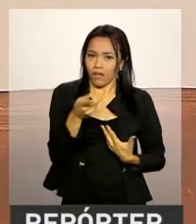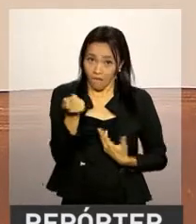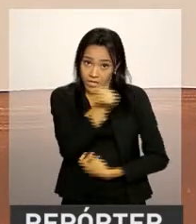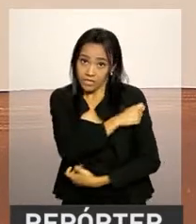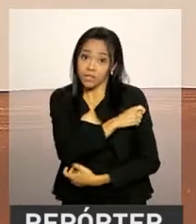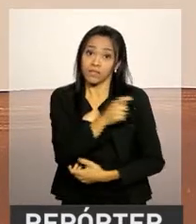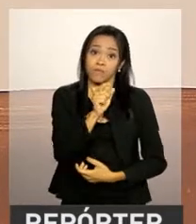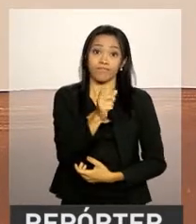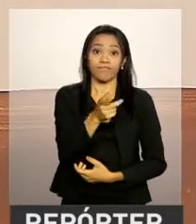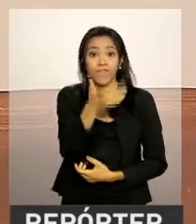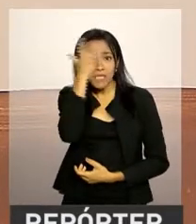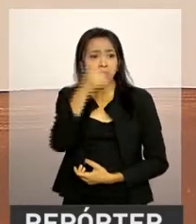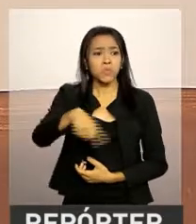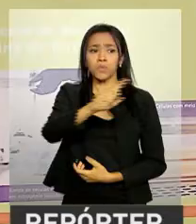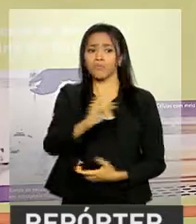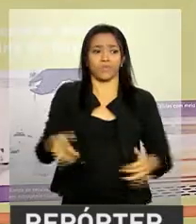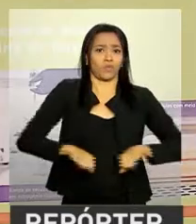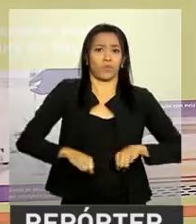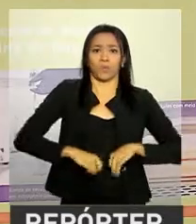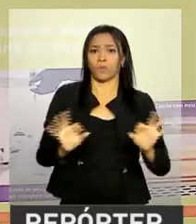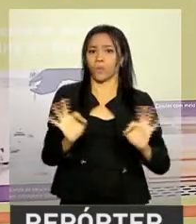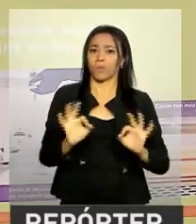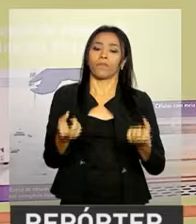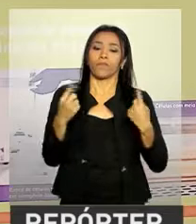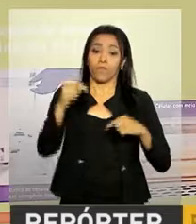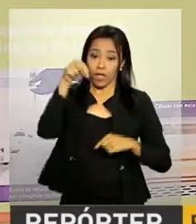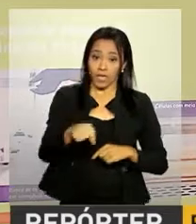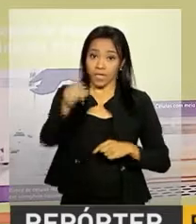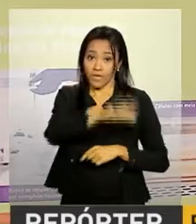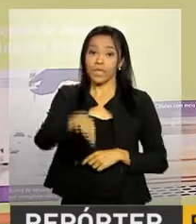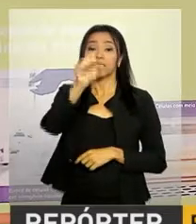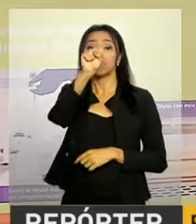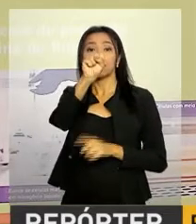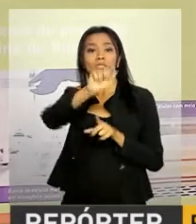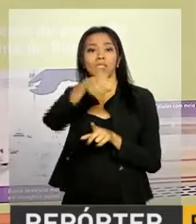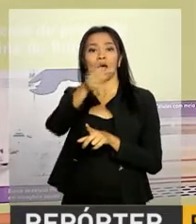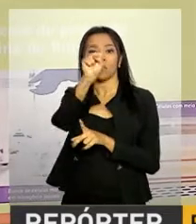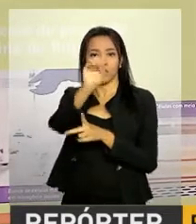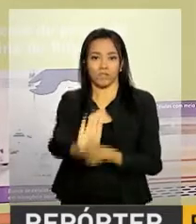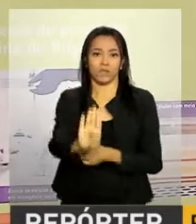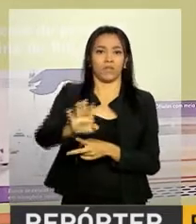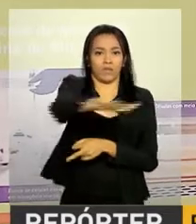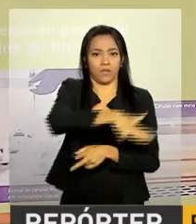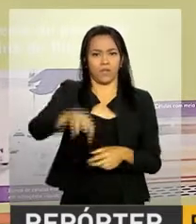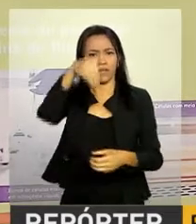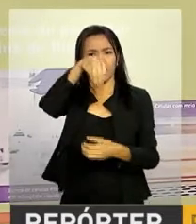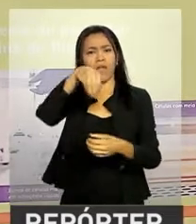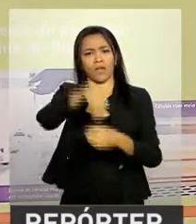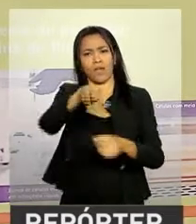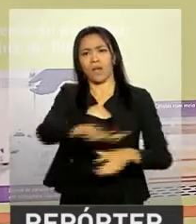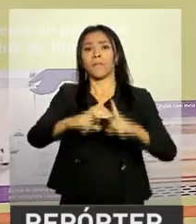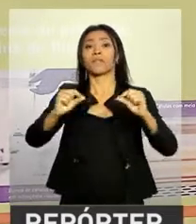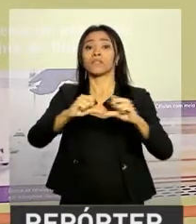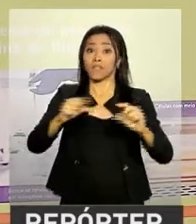pessoas num passado e por isso né e foi aqui em são sebastião 2ª região administrativa do distrito federal com mais casos de dengue